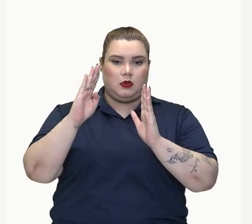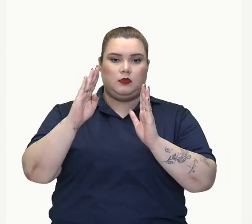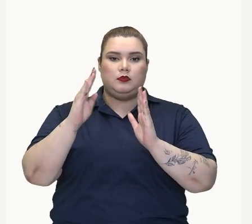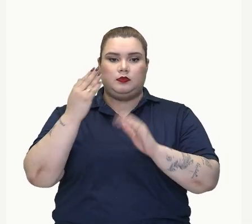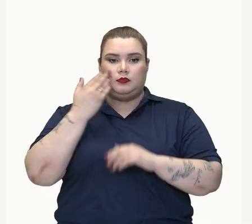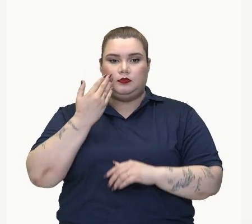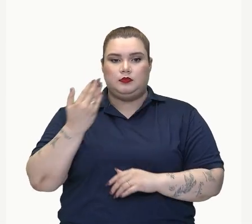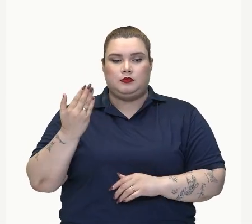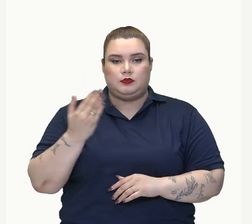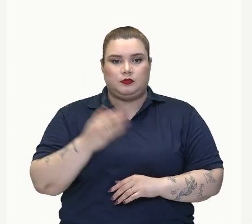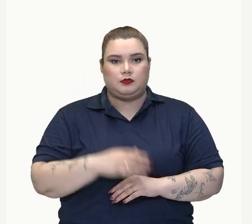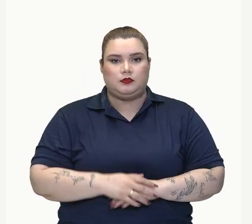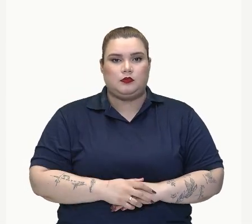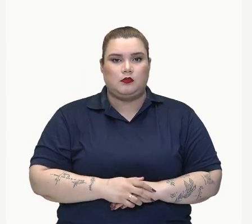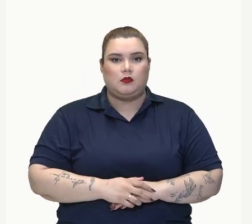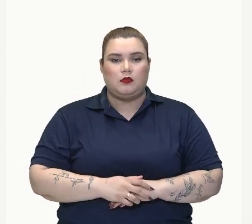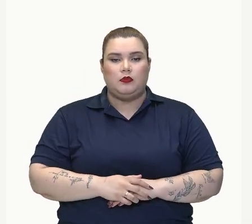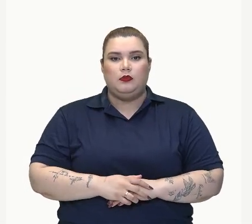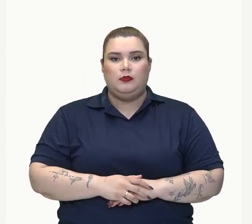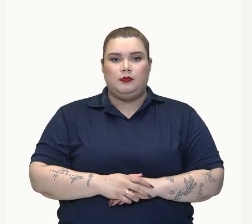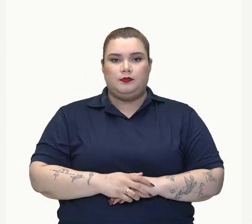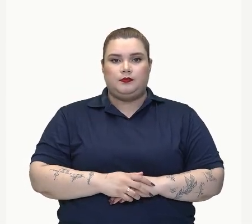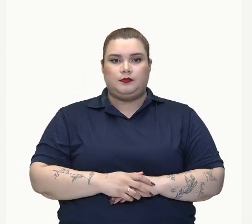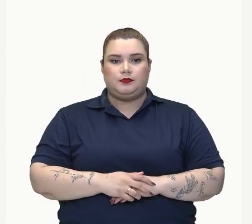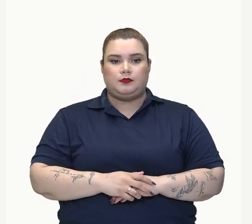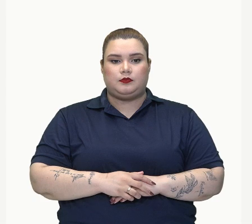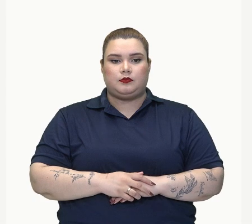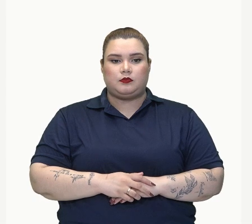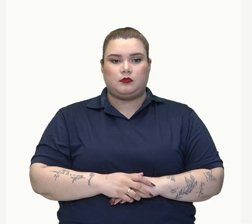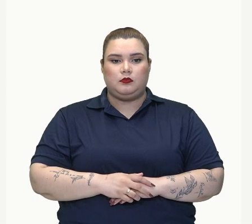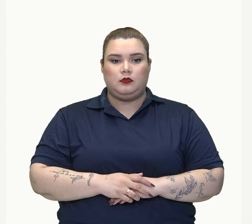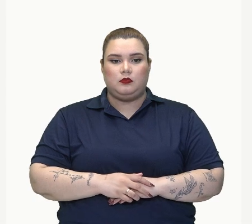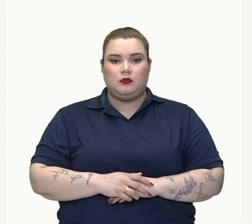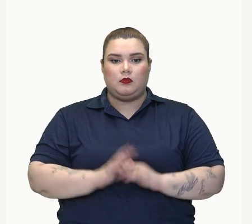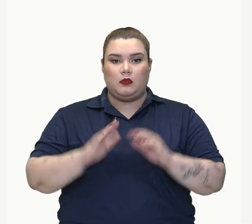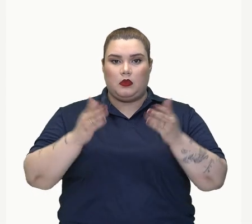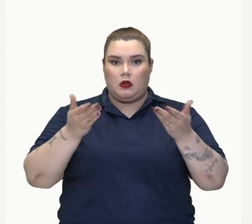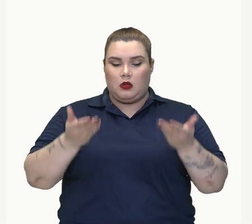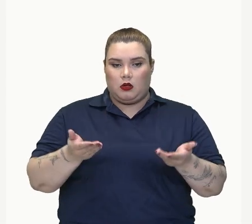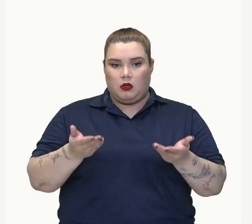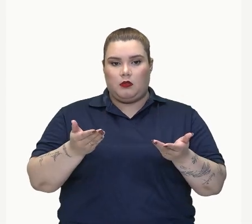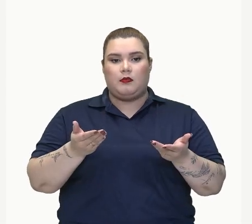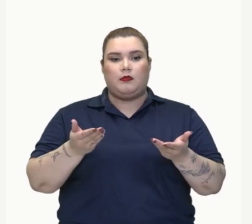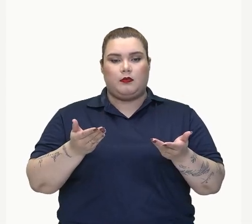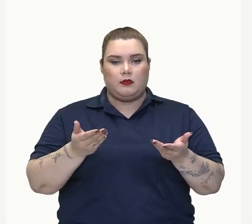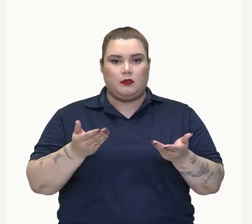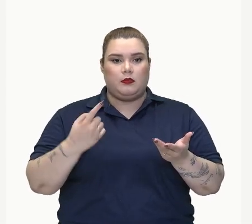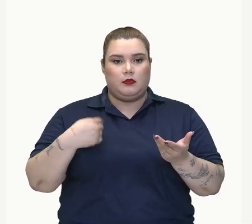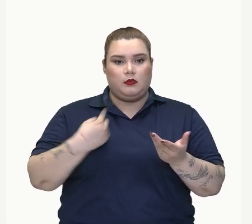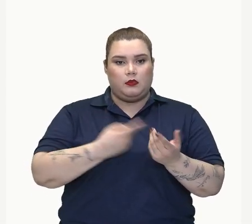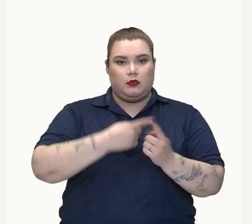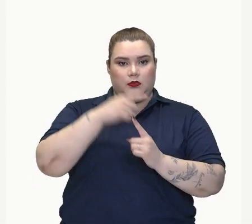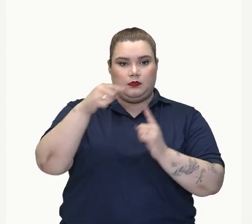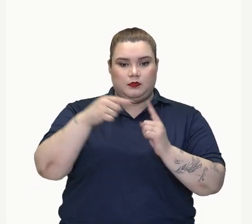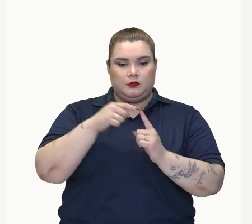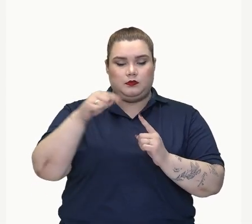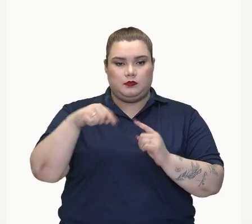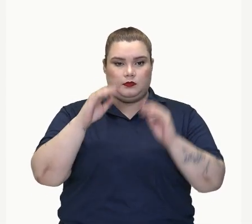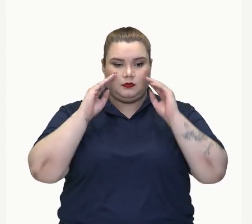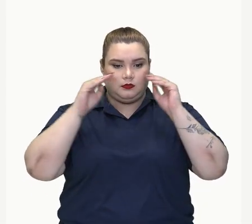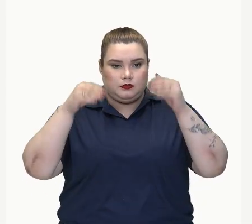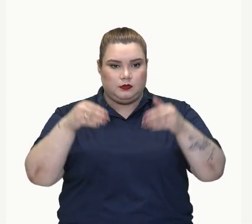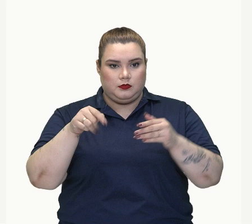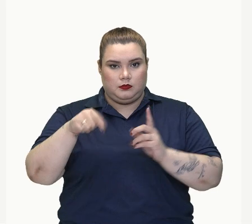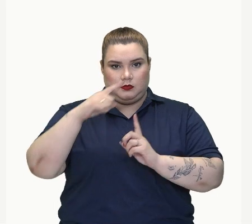na origem do plano cartesiano, tá? Então, a nossa ideia é se concentrar nesse tipo